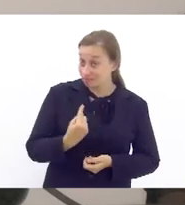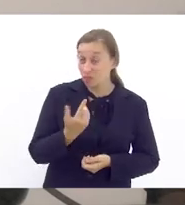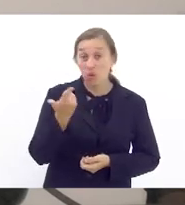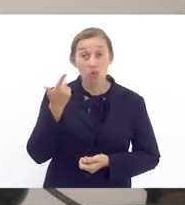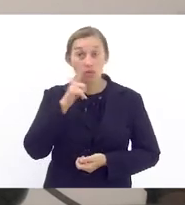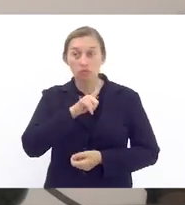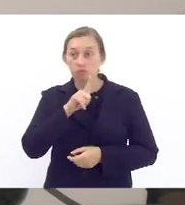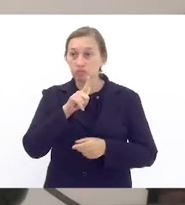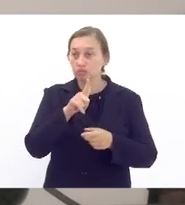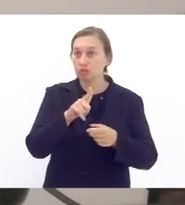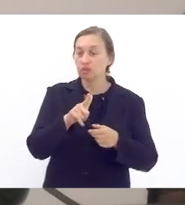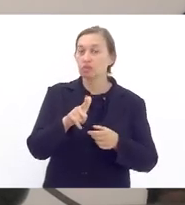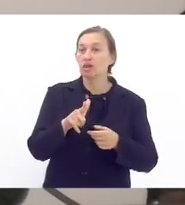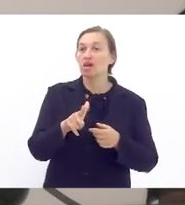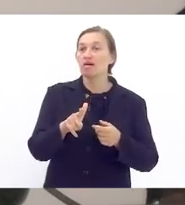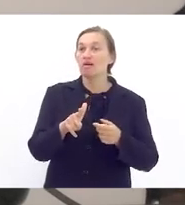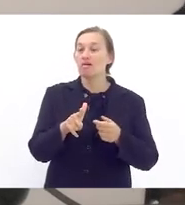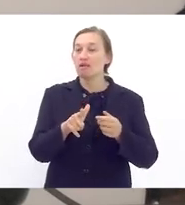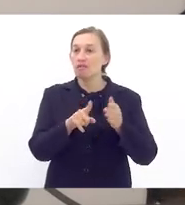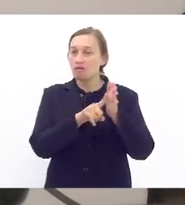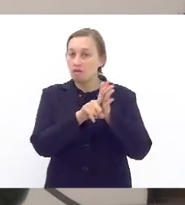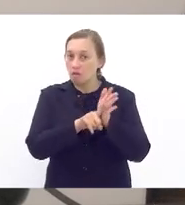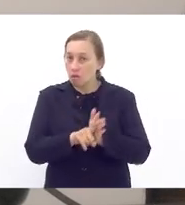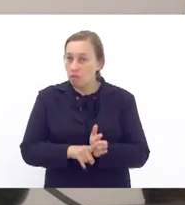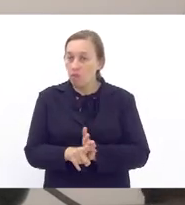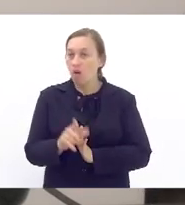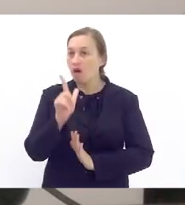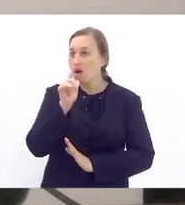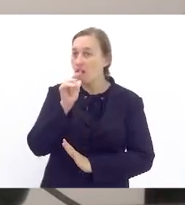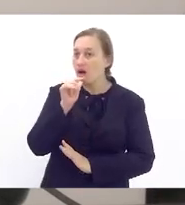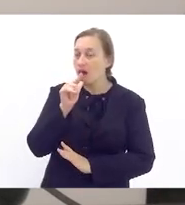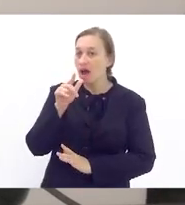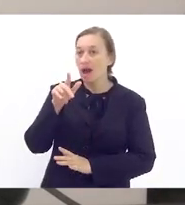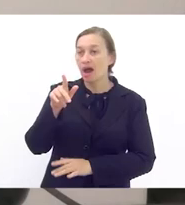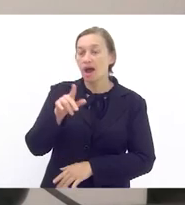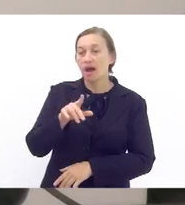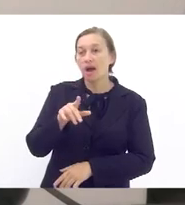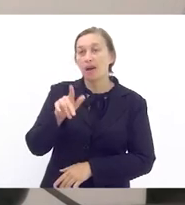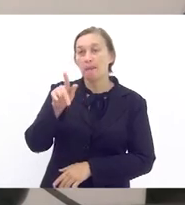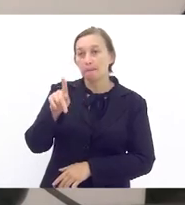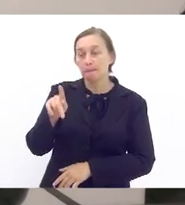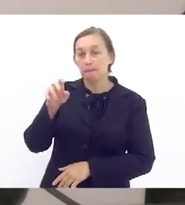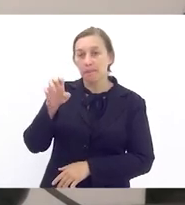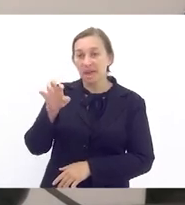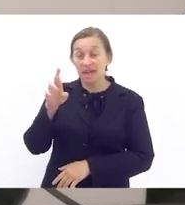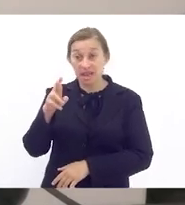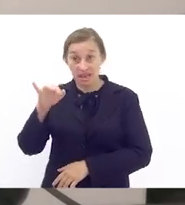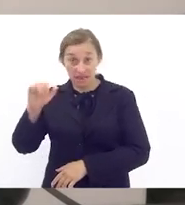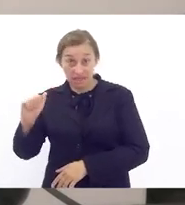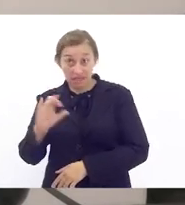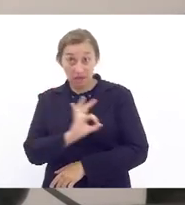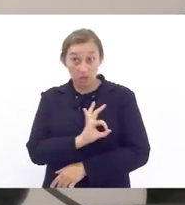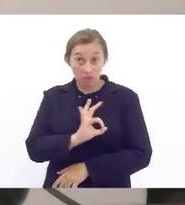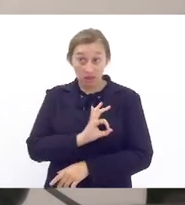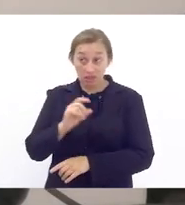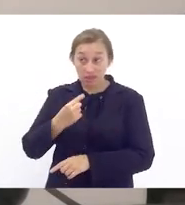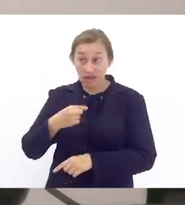conseguir analisar a água. A perícia da polícia ela é encaminhada para o Noel Nutz para poder